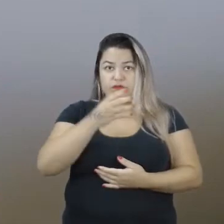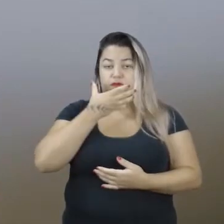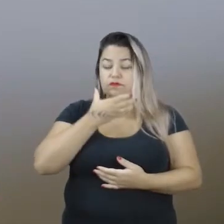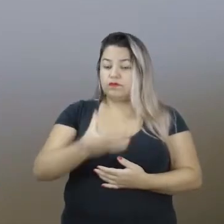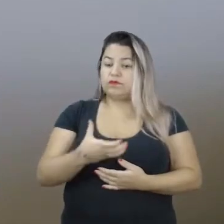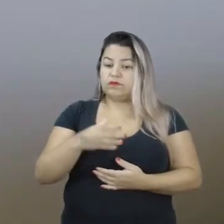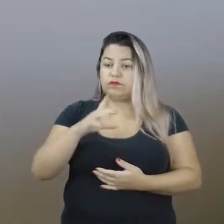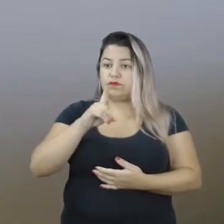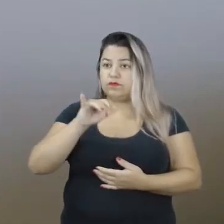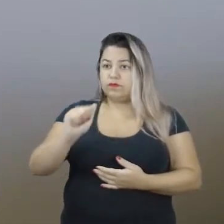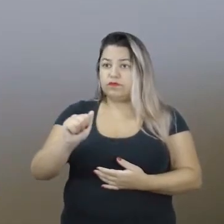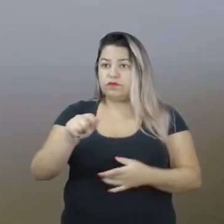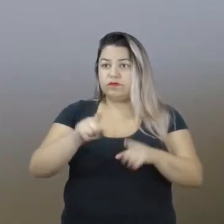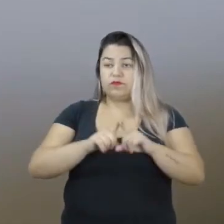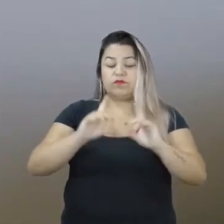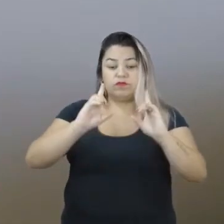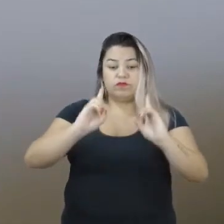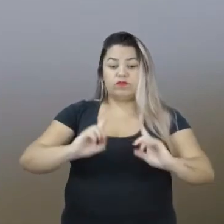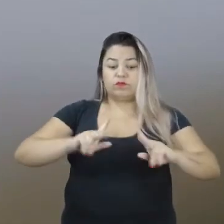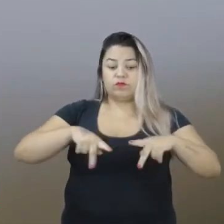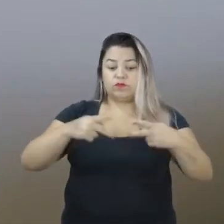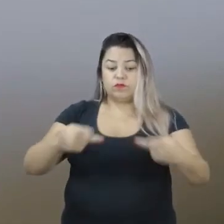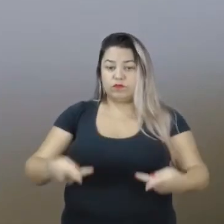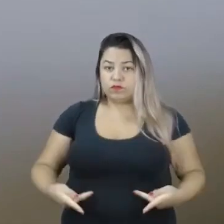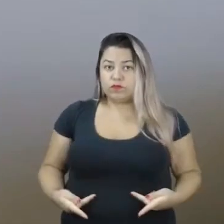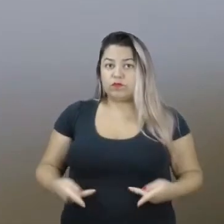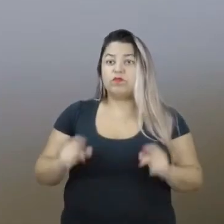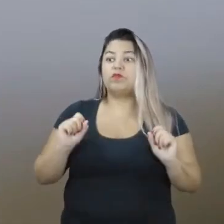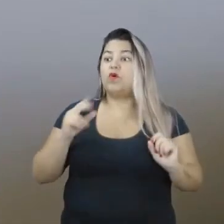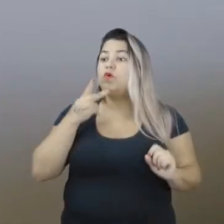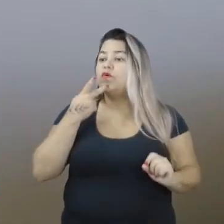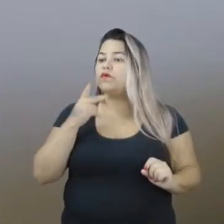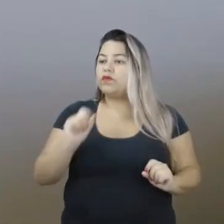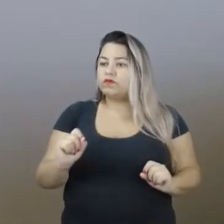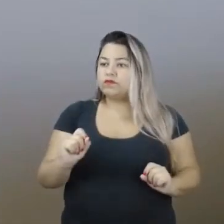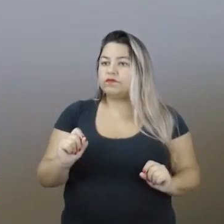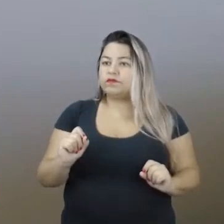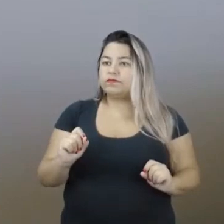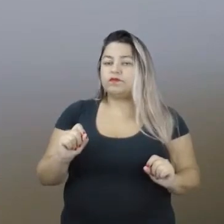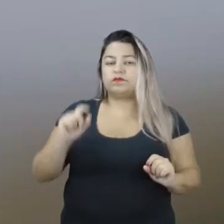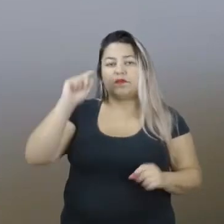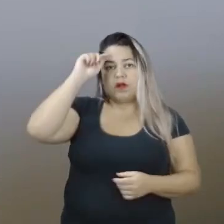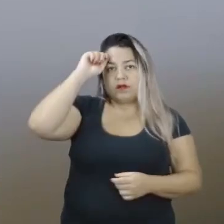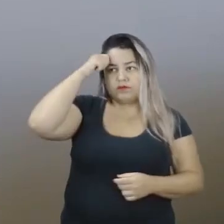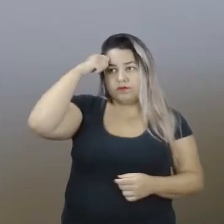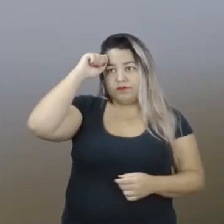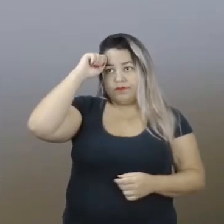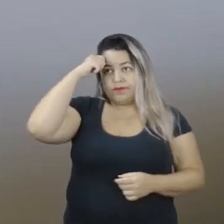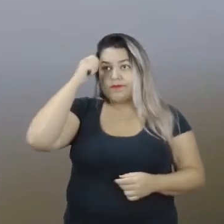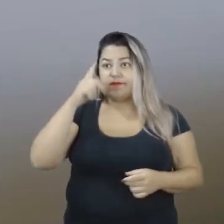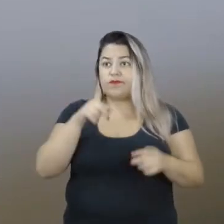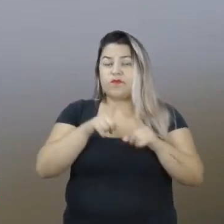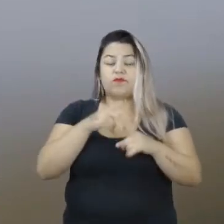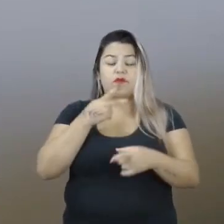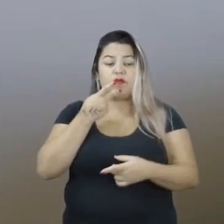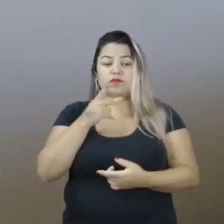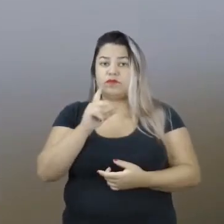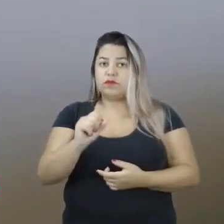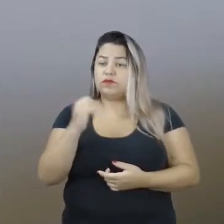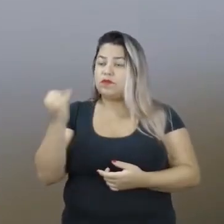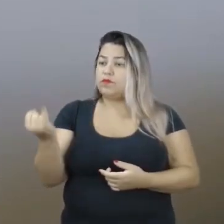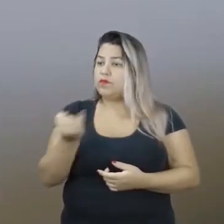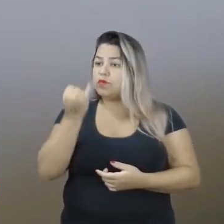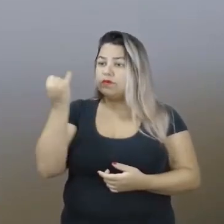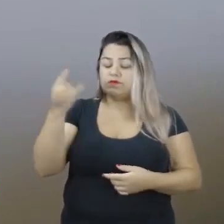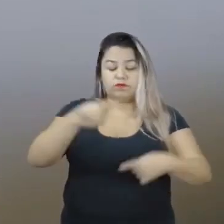Dia Internacional dos Direitos Humanos, e o que mais se falou foi da questão racial, né? O que mais se falou foi da